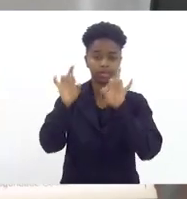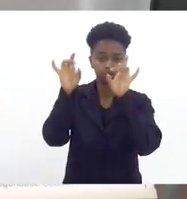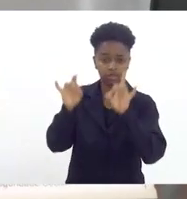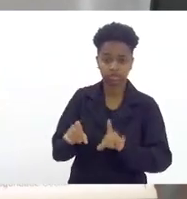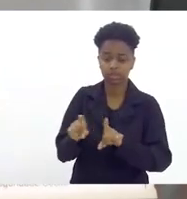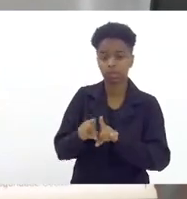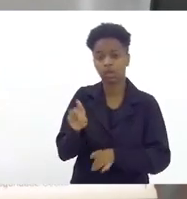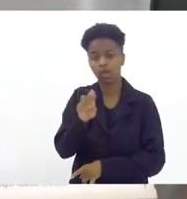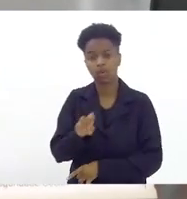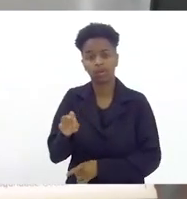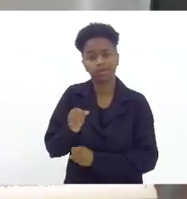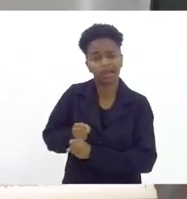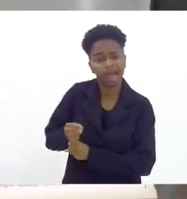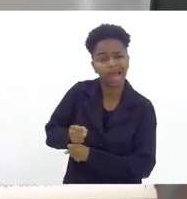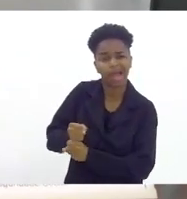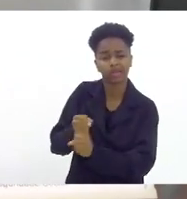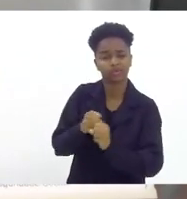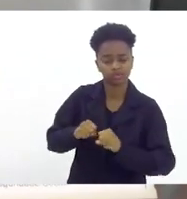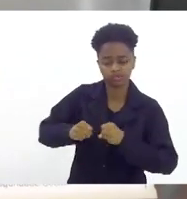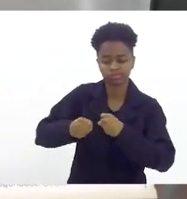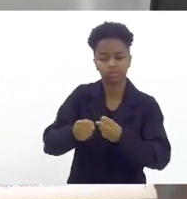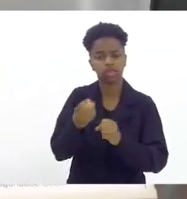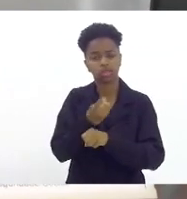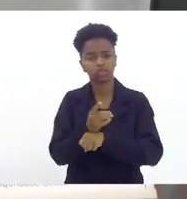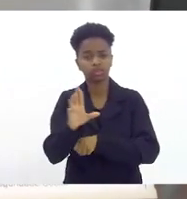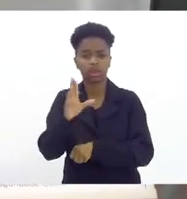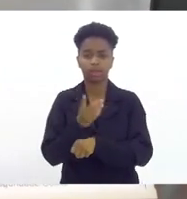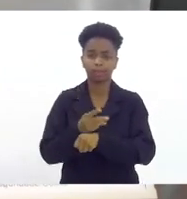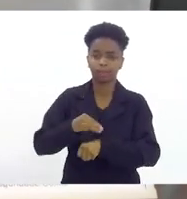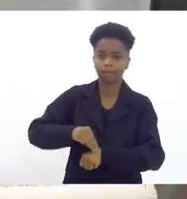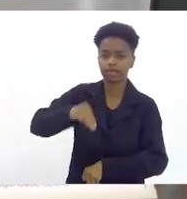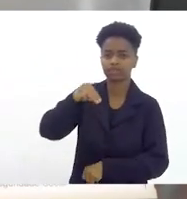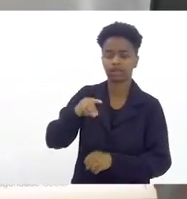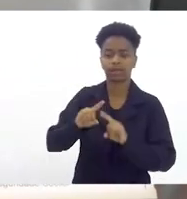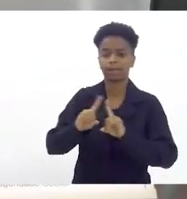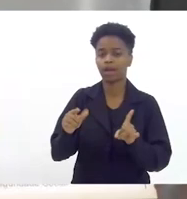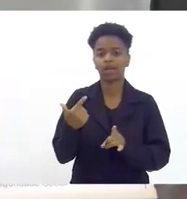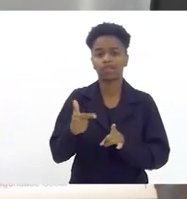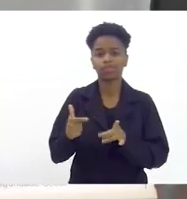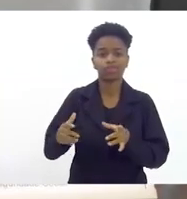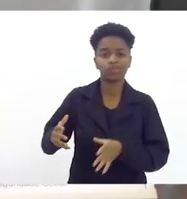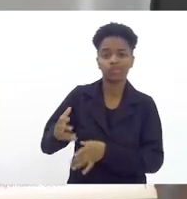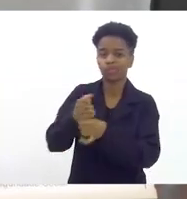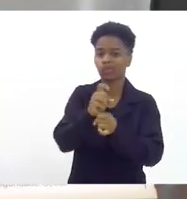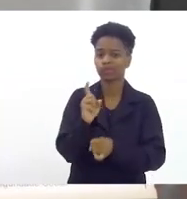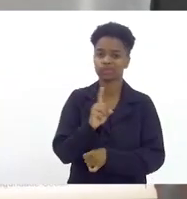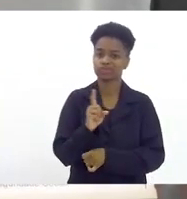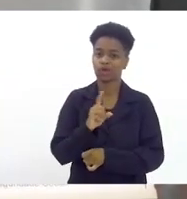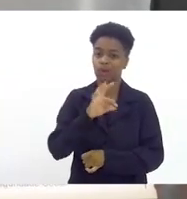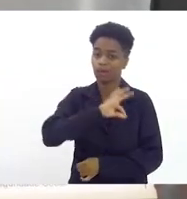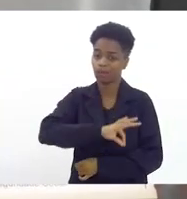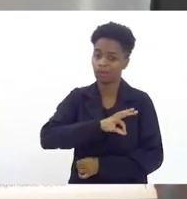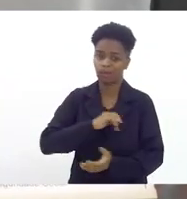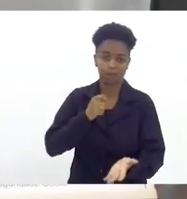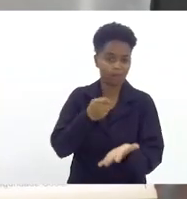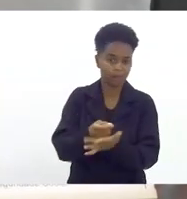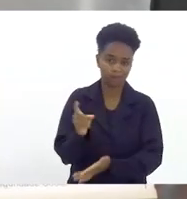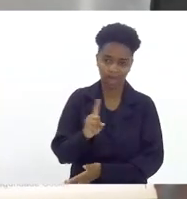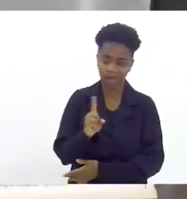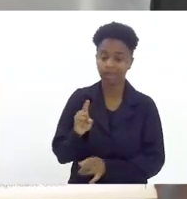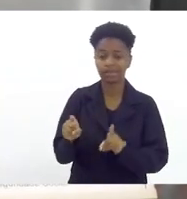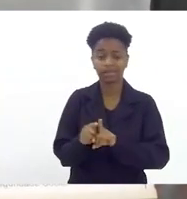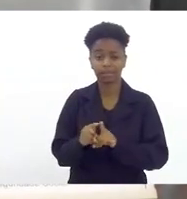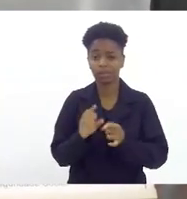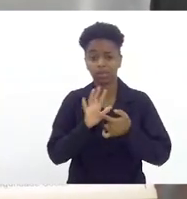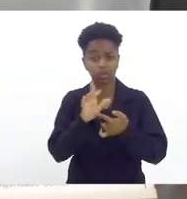dos anos dedicados ao doutorado é o mestrado que não entram no computador da remuneração e não vem